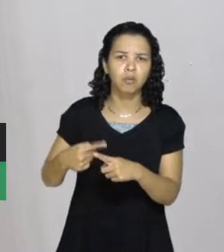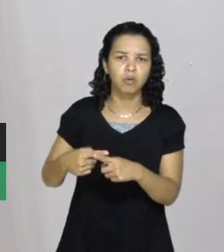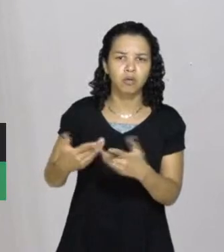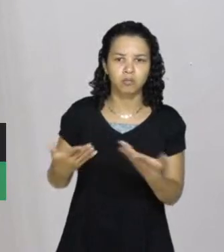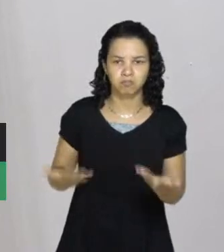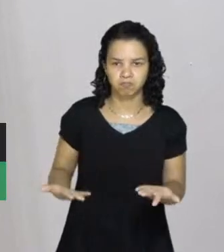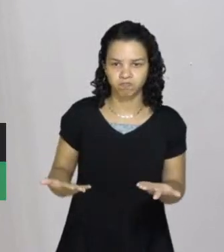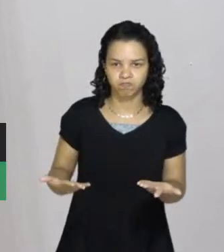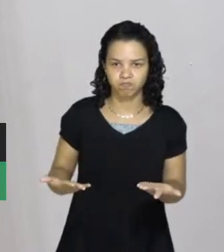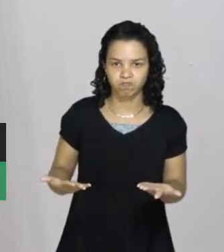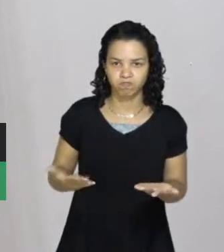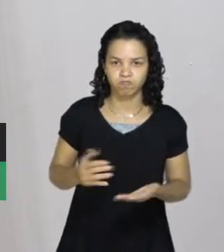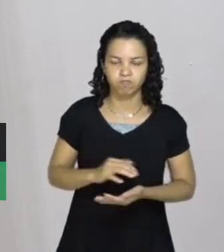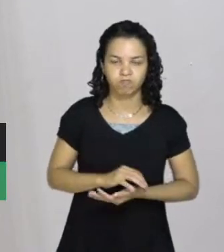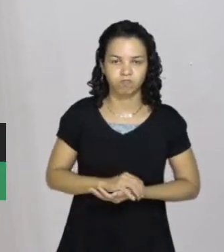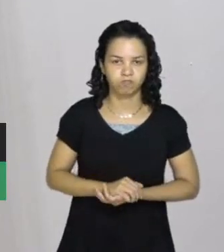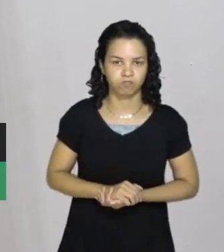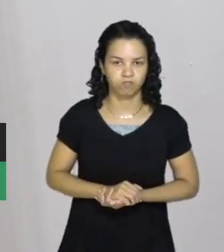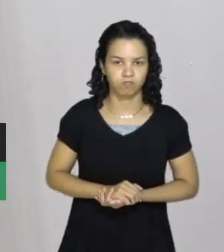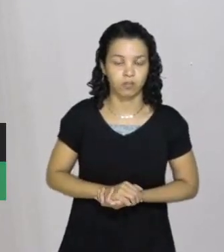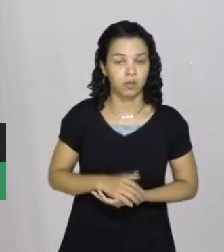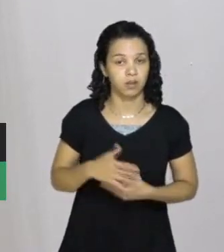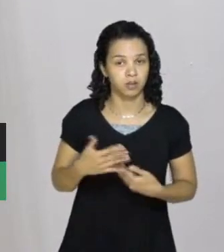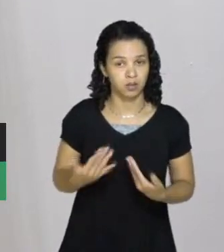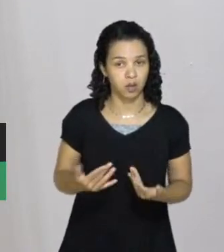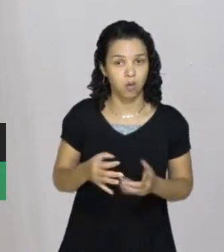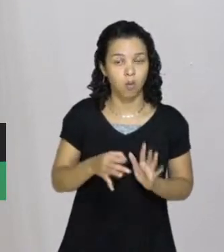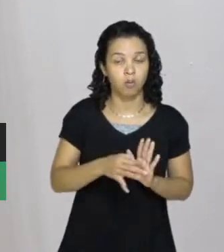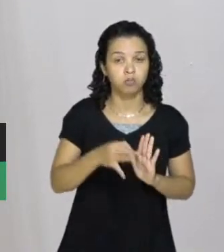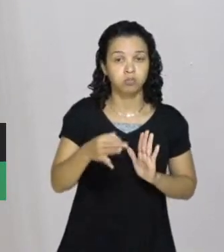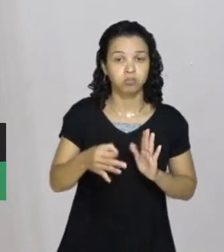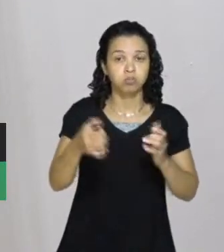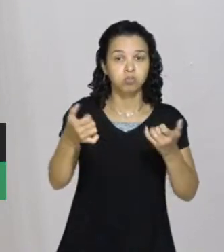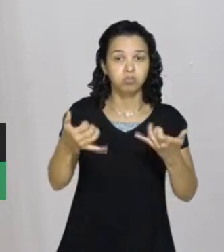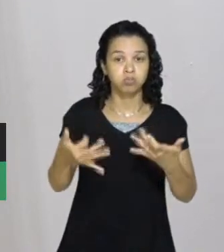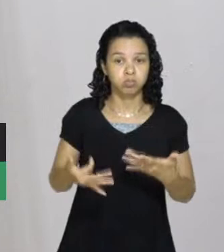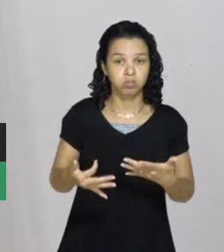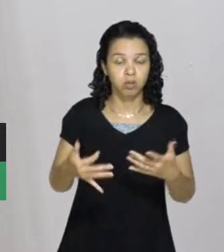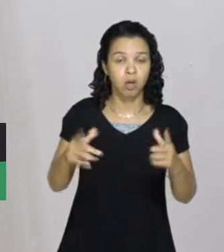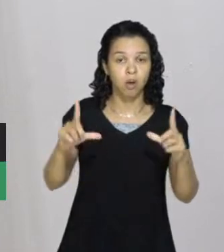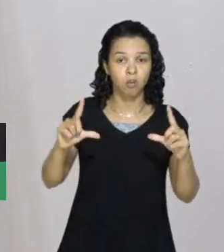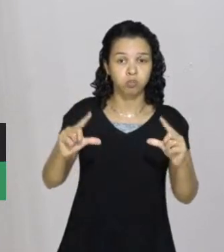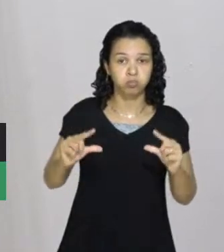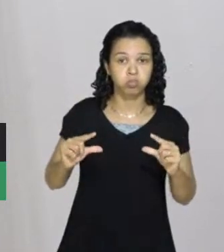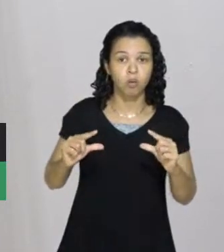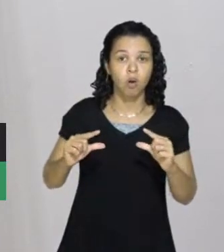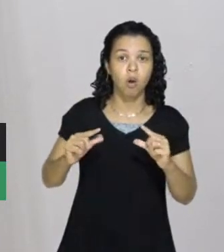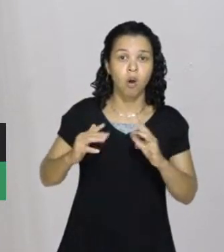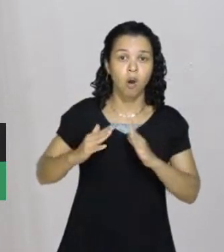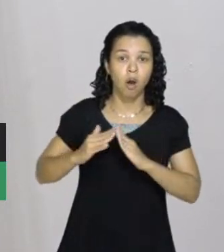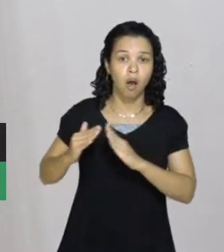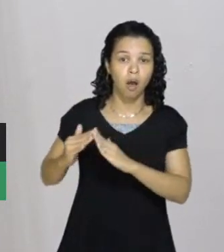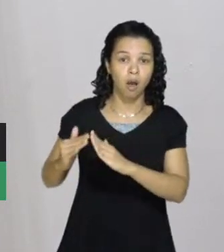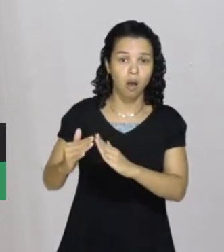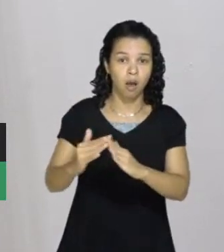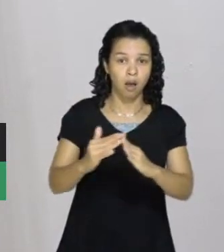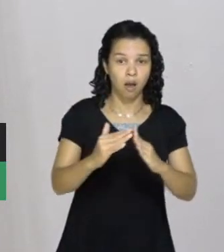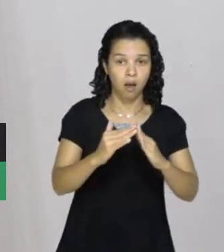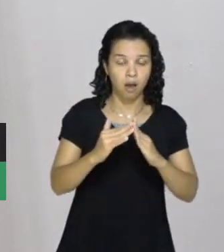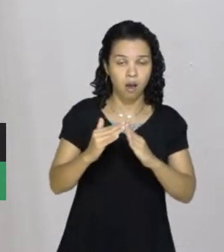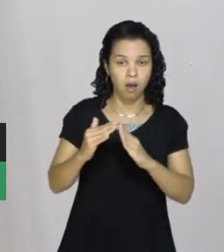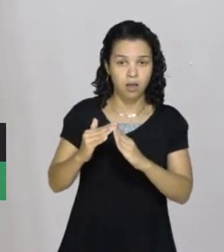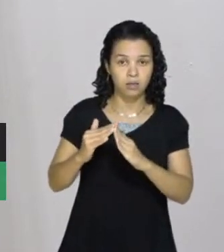Pois bem, uma das justificativas é a baixa concentração de moradores e residências